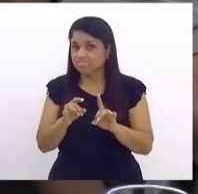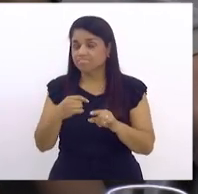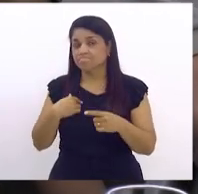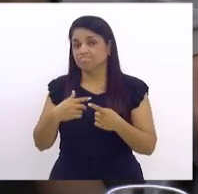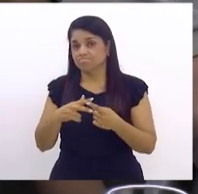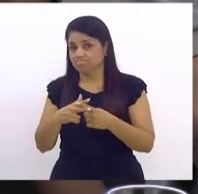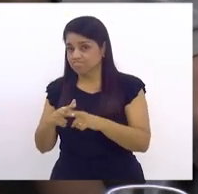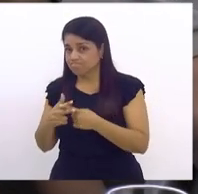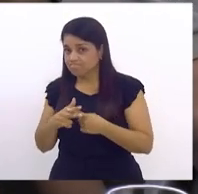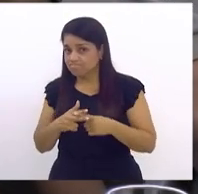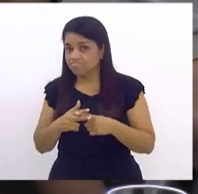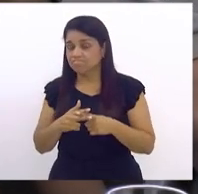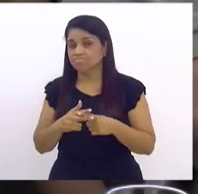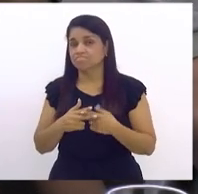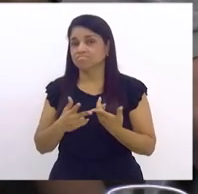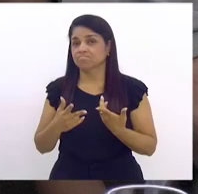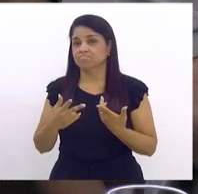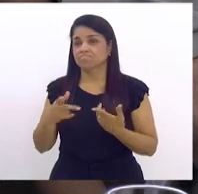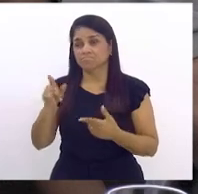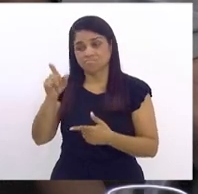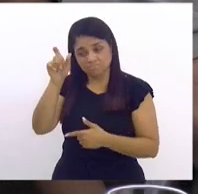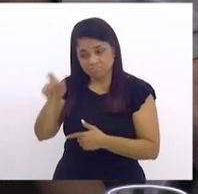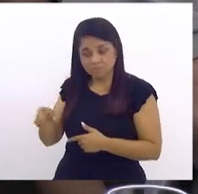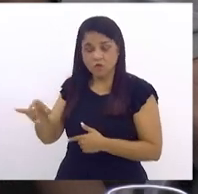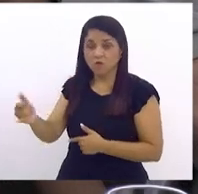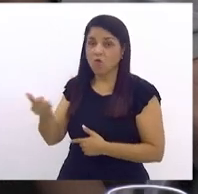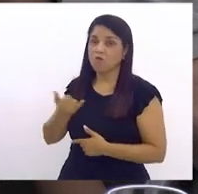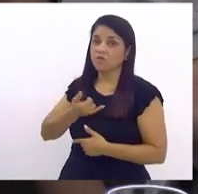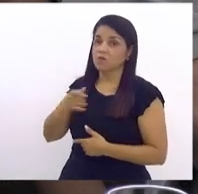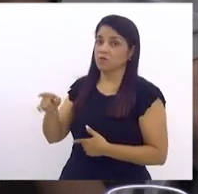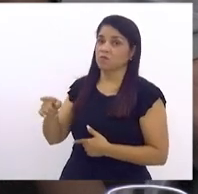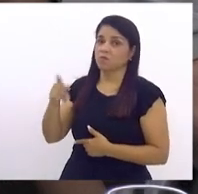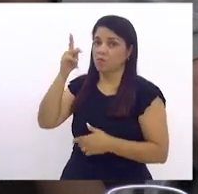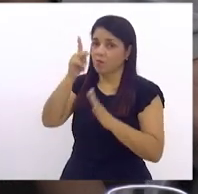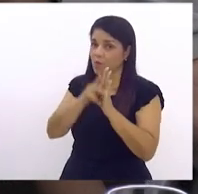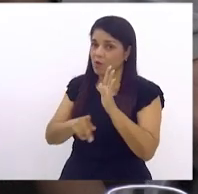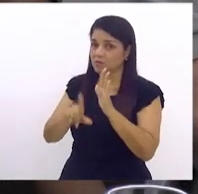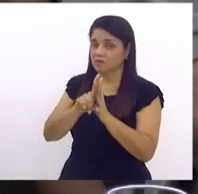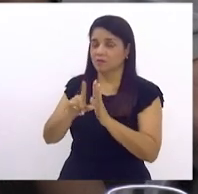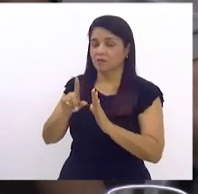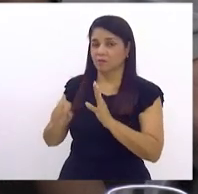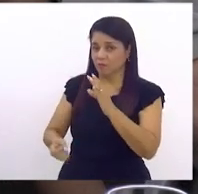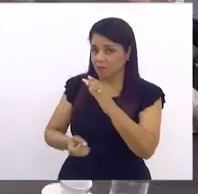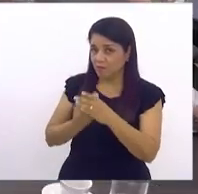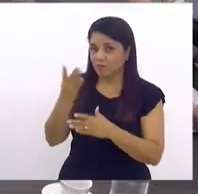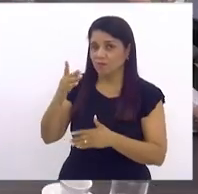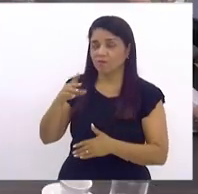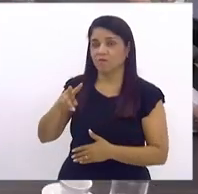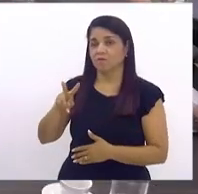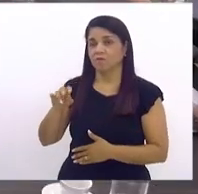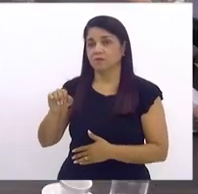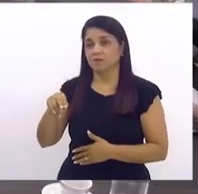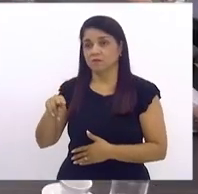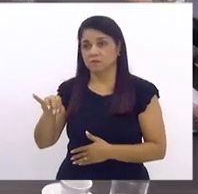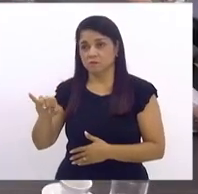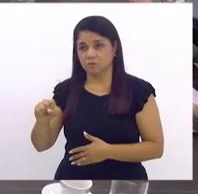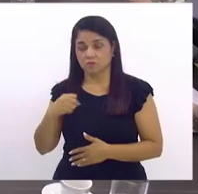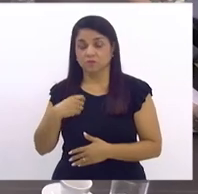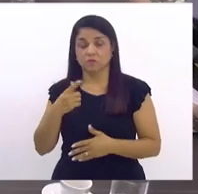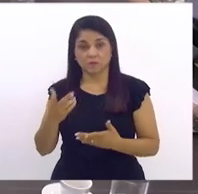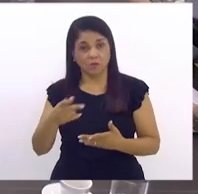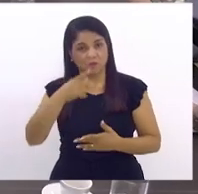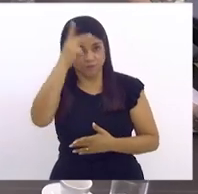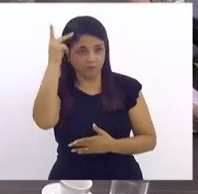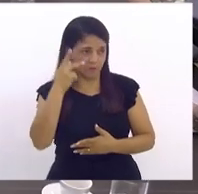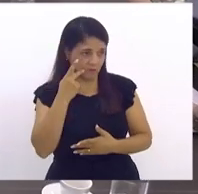convicção. Porque ele é o autor do projeto, ele estuda. Enfim. A palavra do deputado Vinícius Cozzolino. Deputado Luiz Paulo, eu